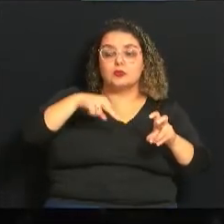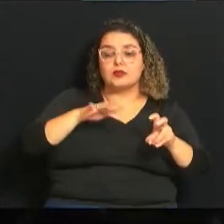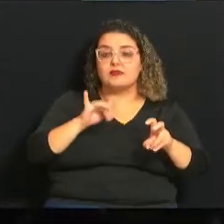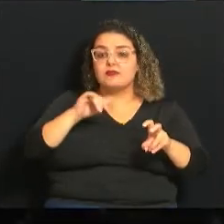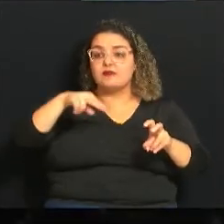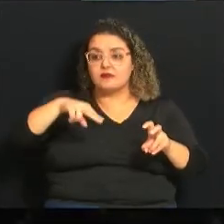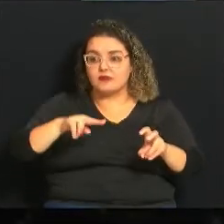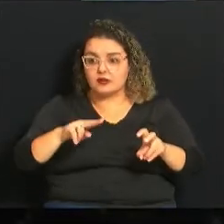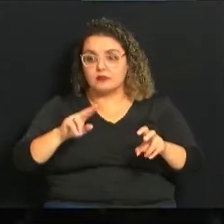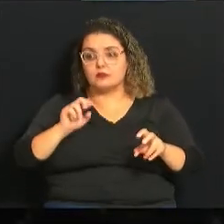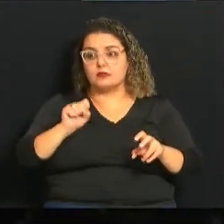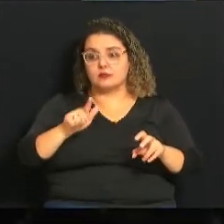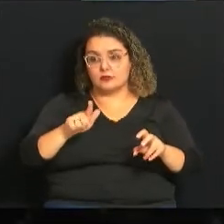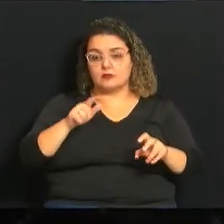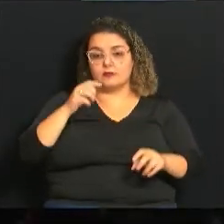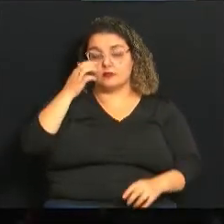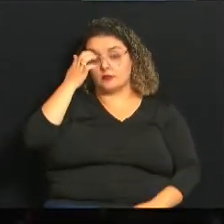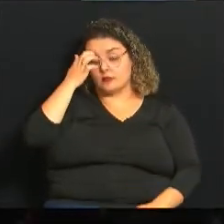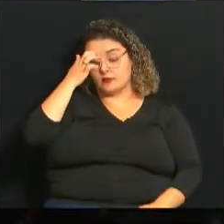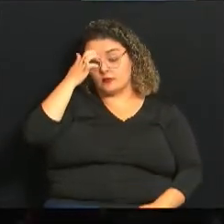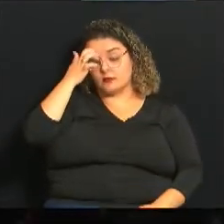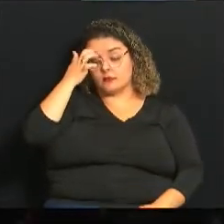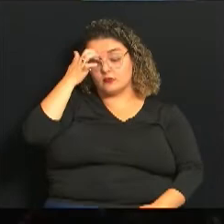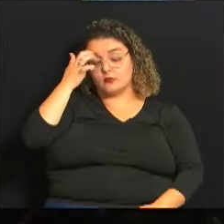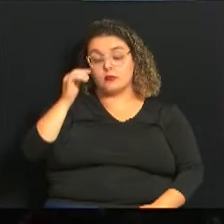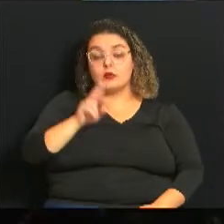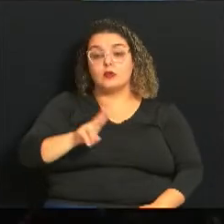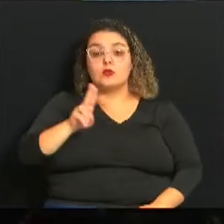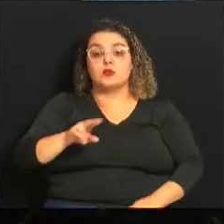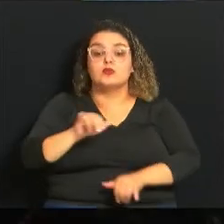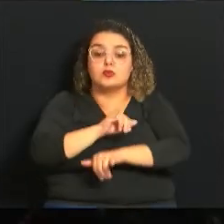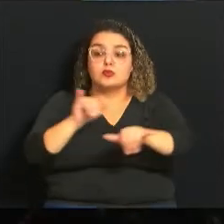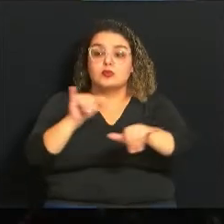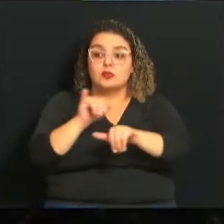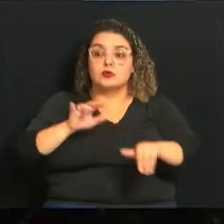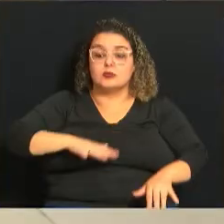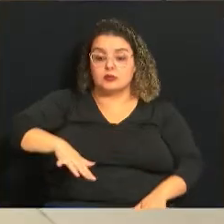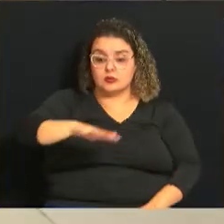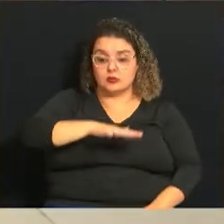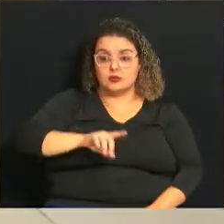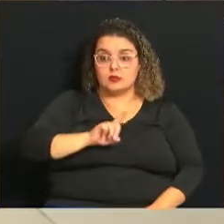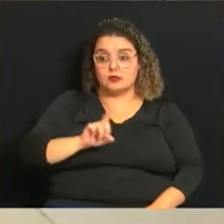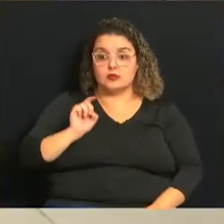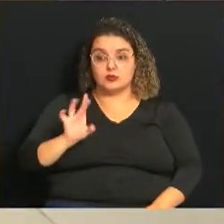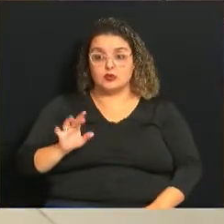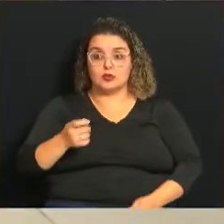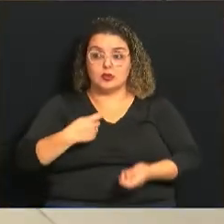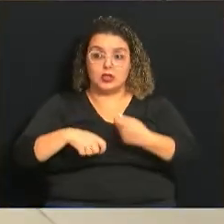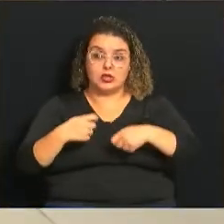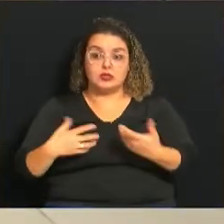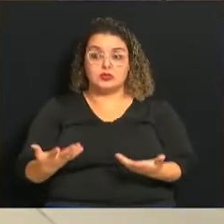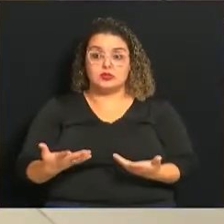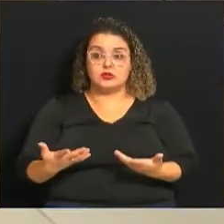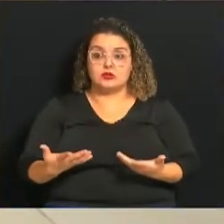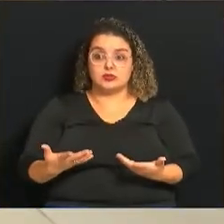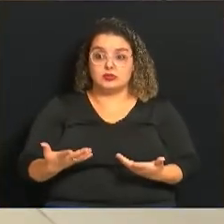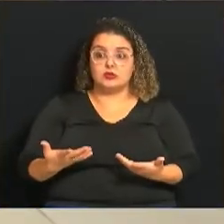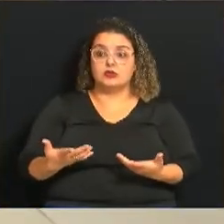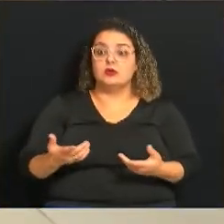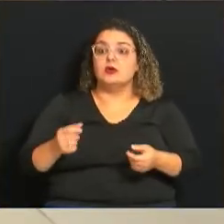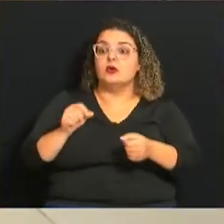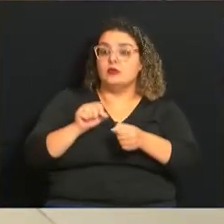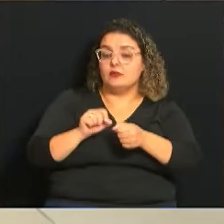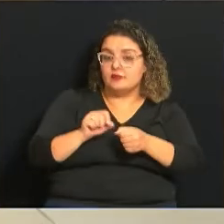em publicidade, em outras áreas mesmo, não só de ilustração. Eu acho, inclusive... Que você fazer o que o